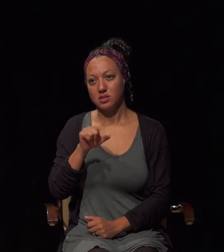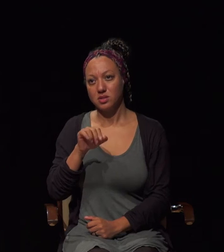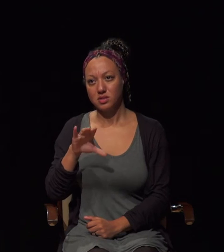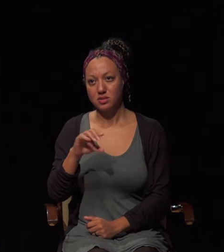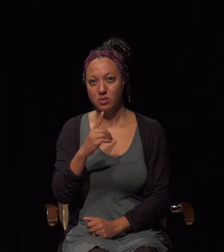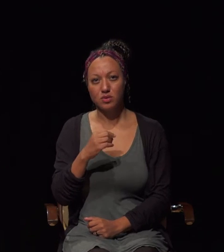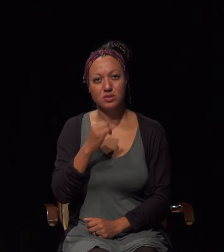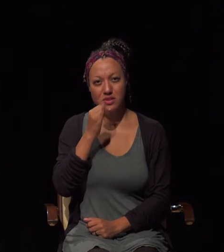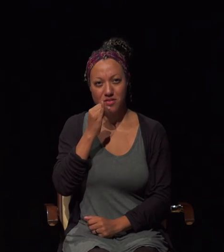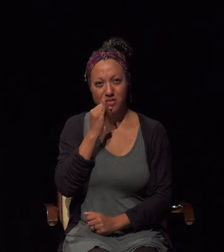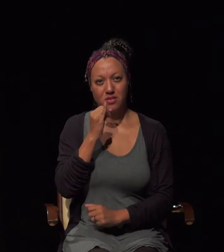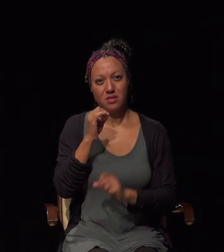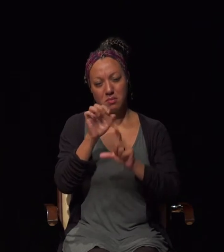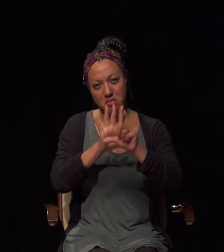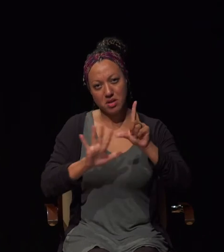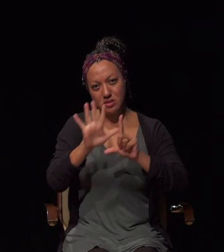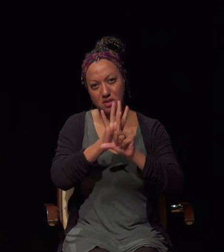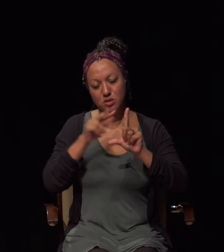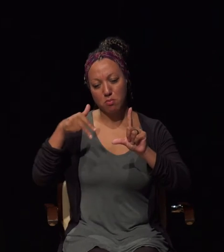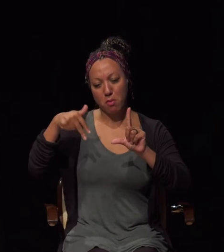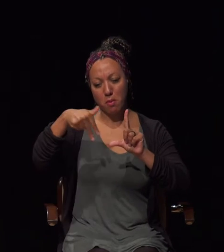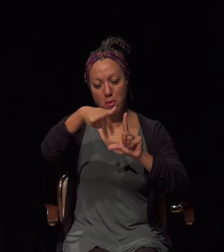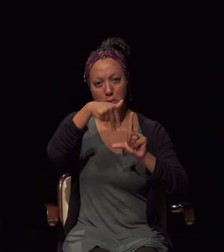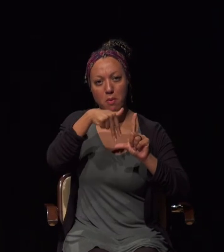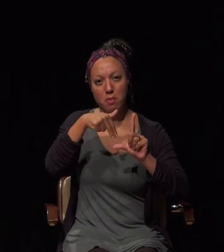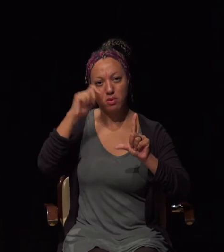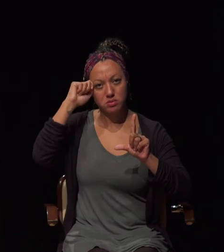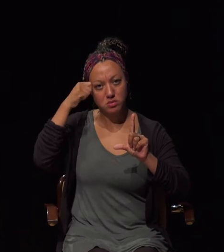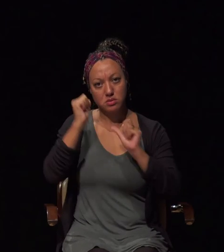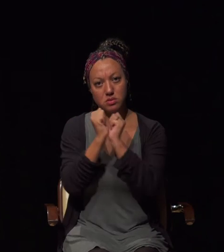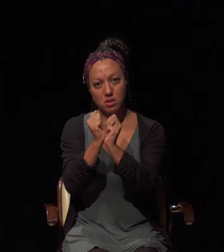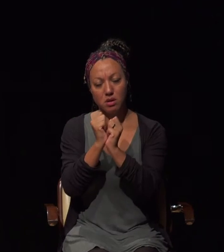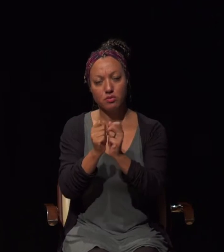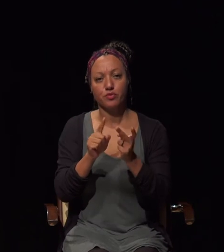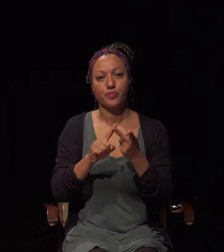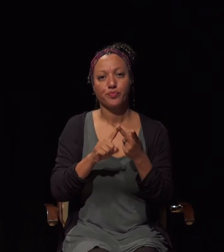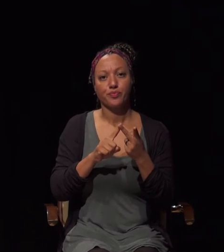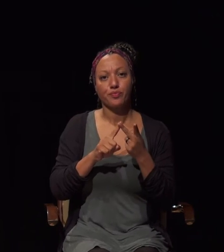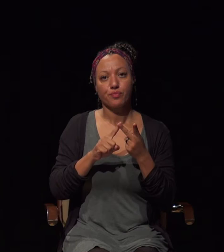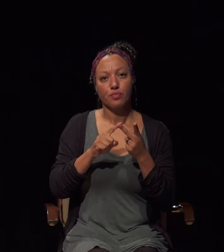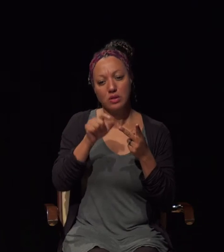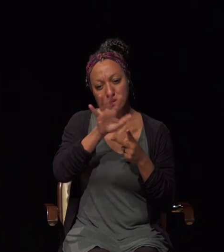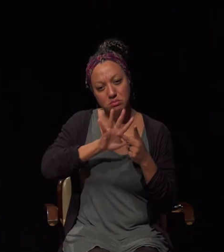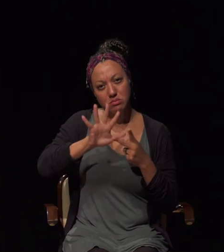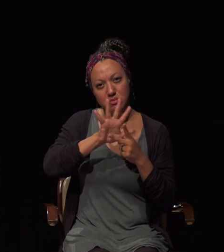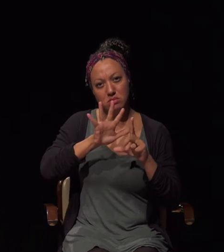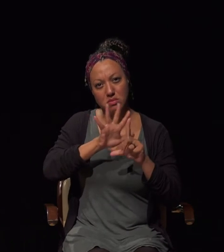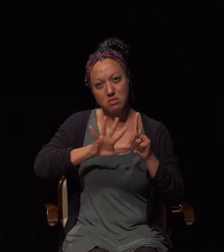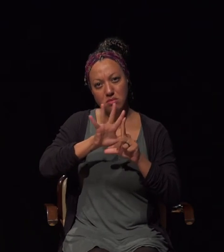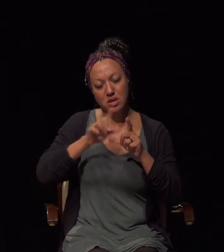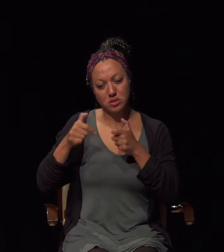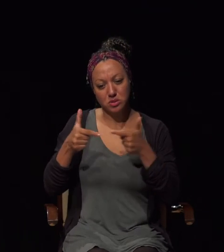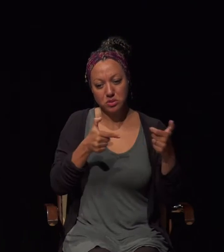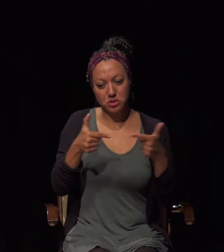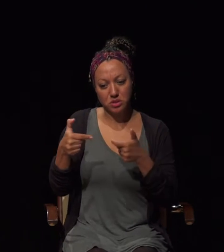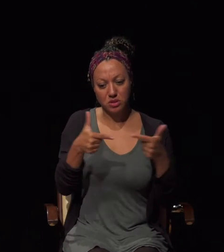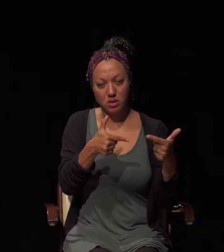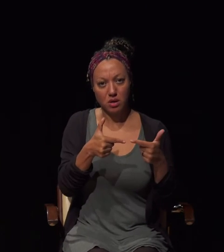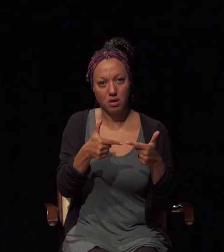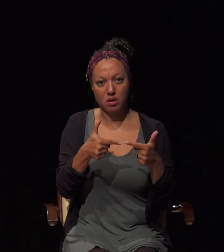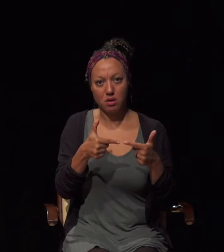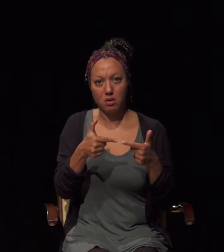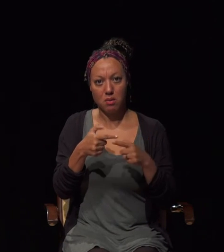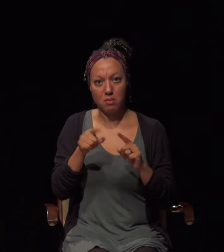paisagens escravizados estão em cenas de guerra entre ações em que eles muitas vezes não são coadjuvantes estão